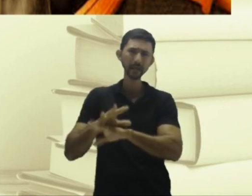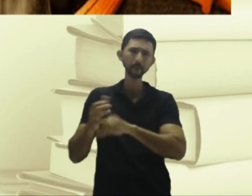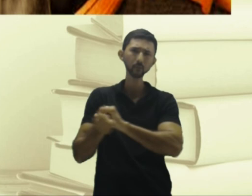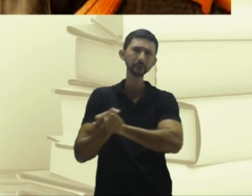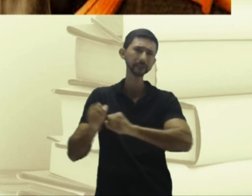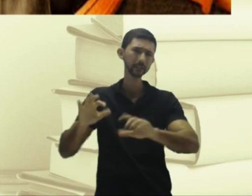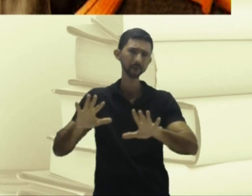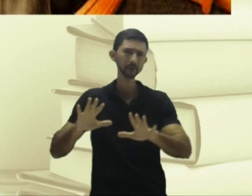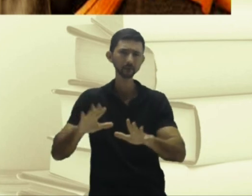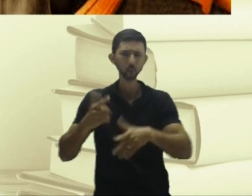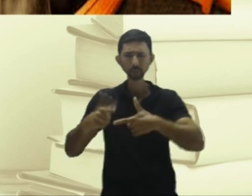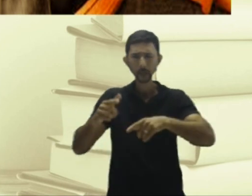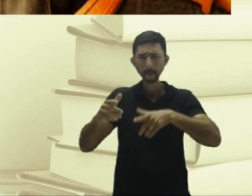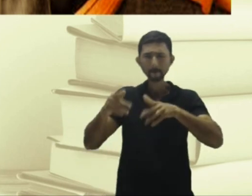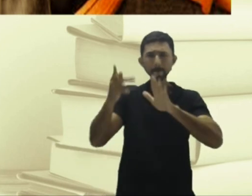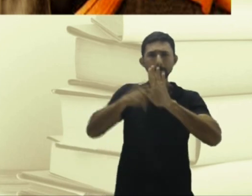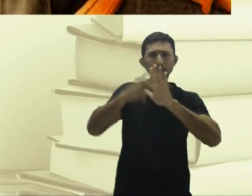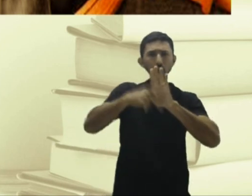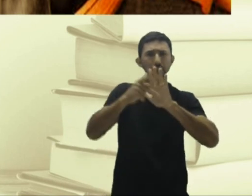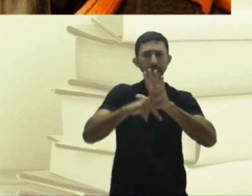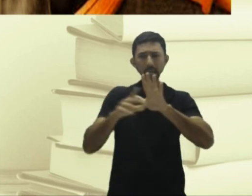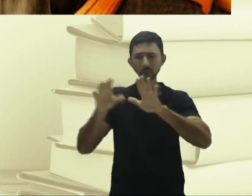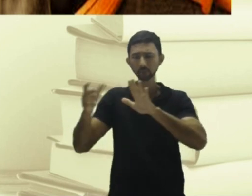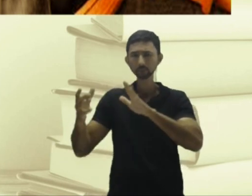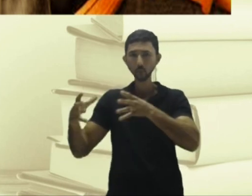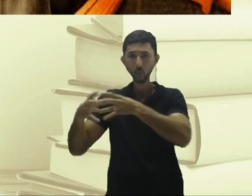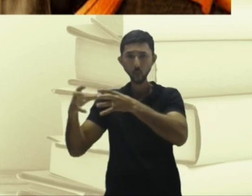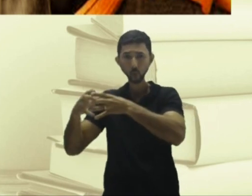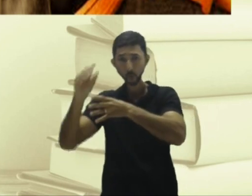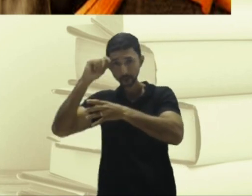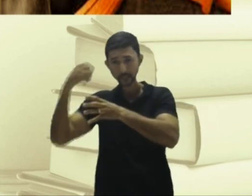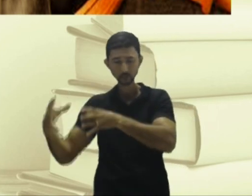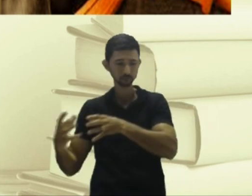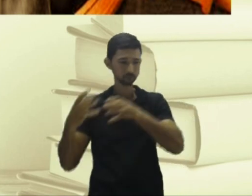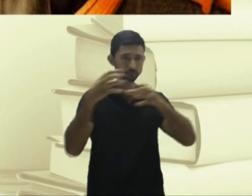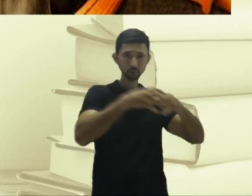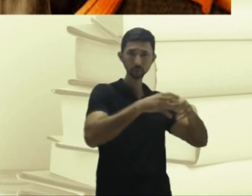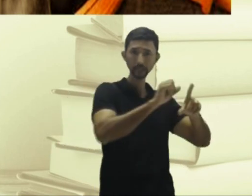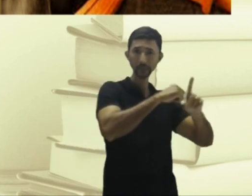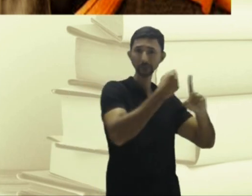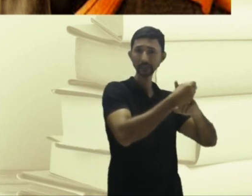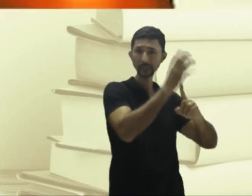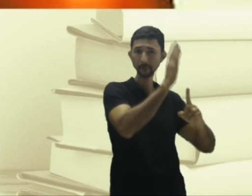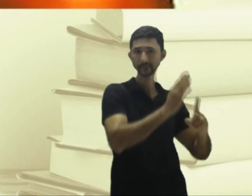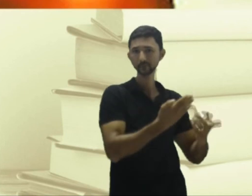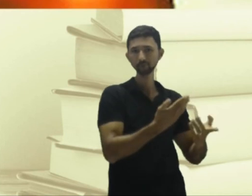projeto de inserir esse negro na sociedade brasileira, certo?